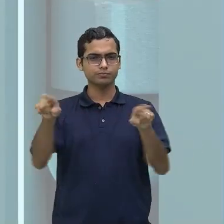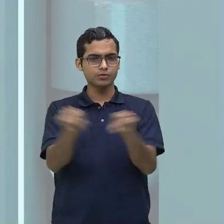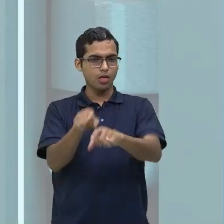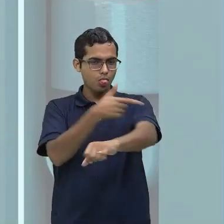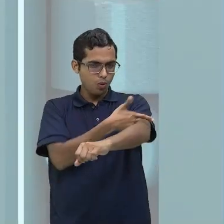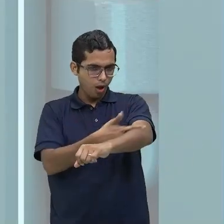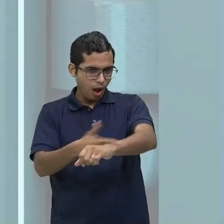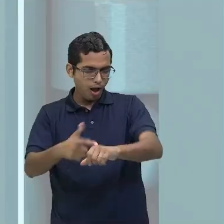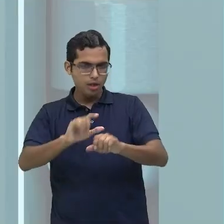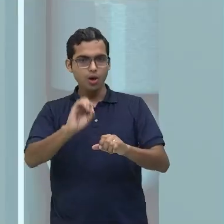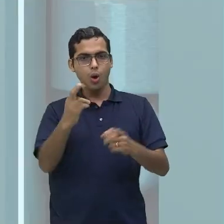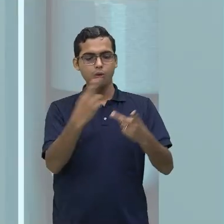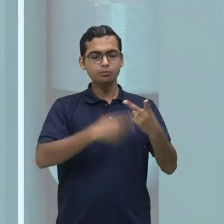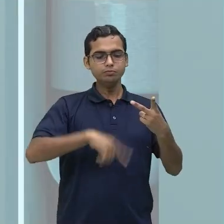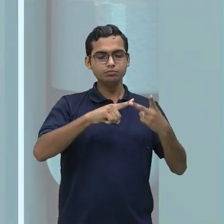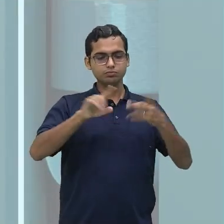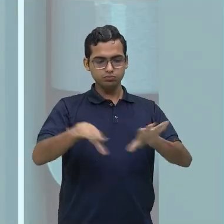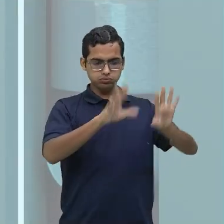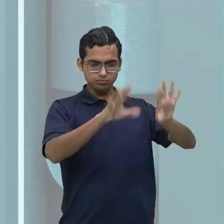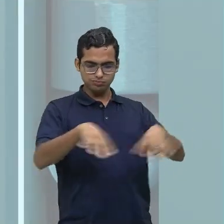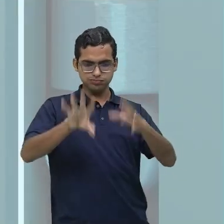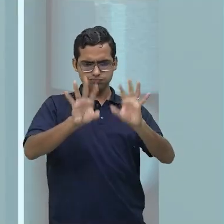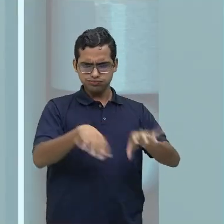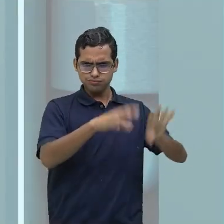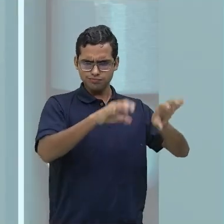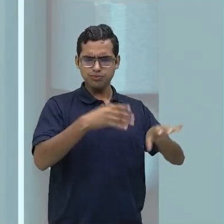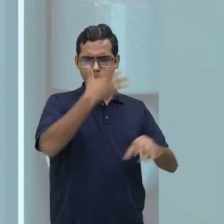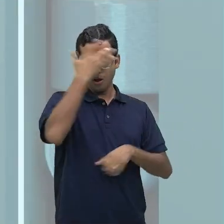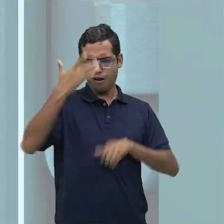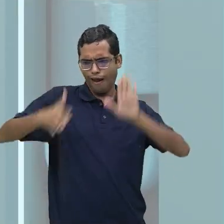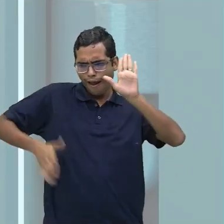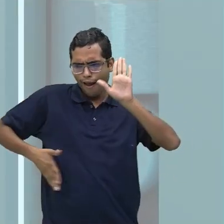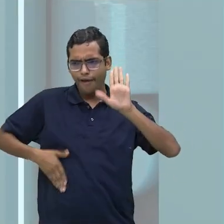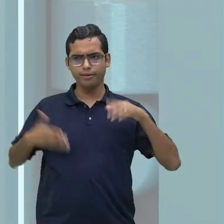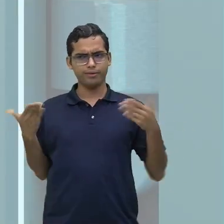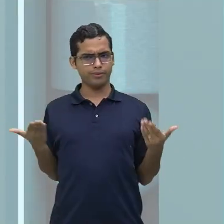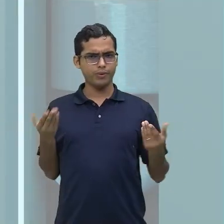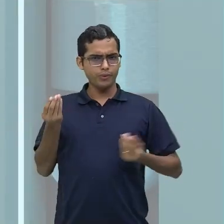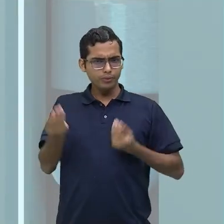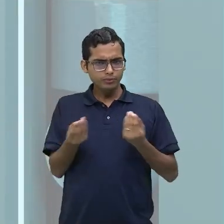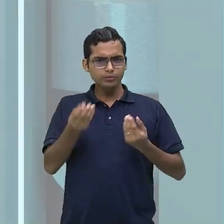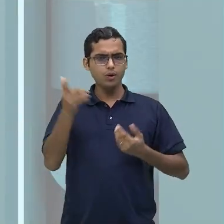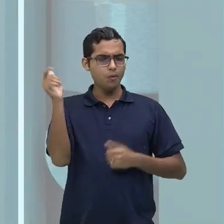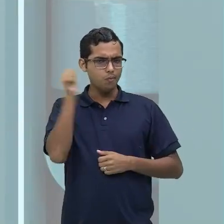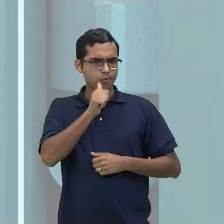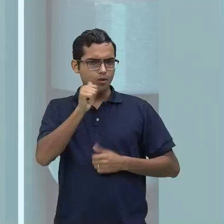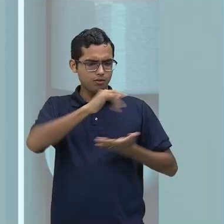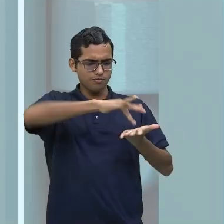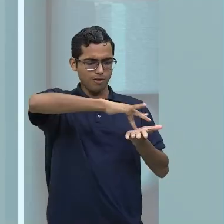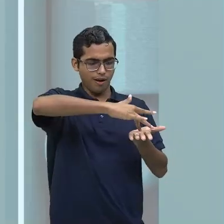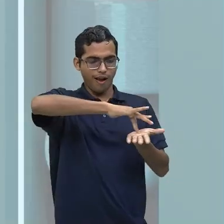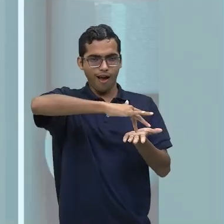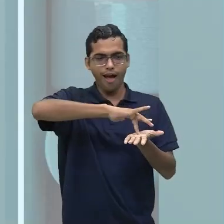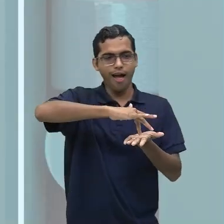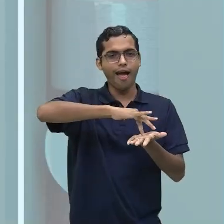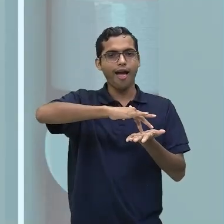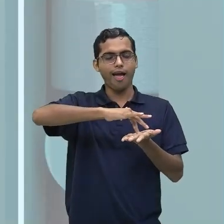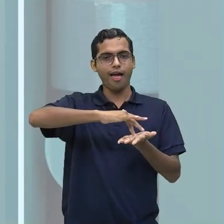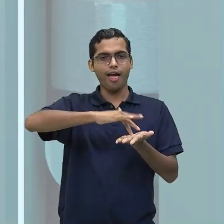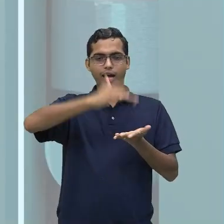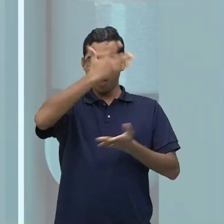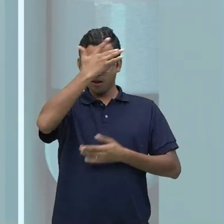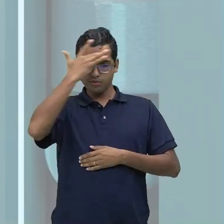assim. Nem toda bailarina ela realmente vai ser delicada. Nem todo funkeiro ele